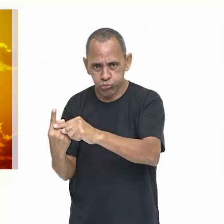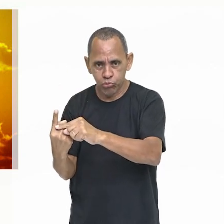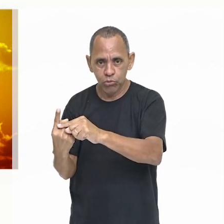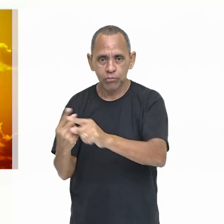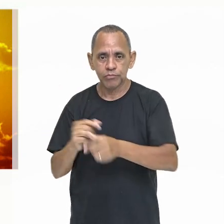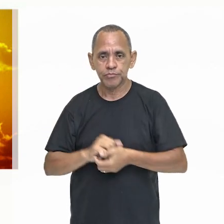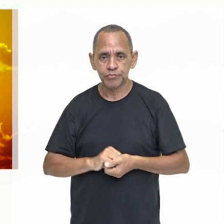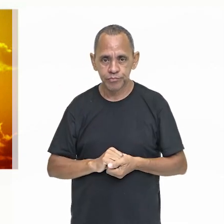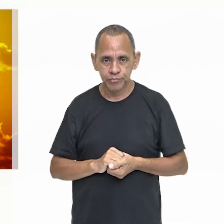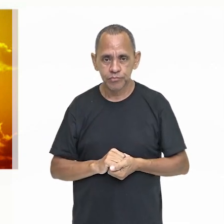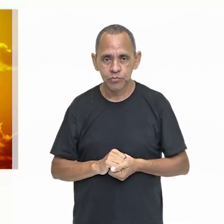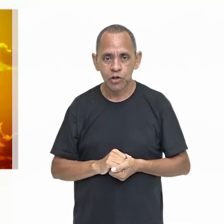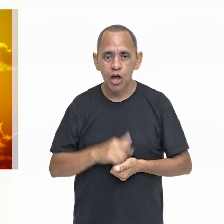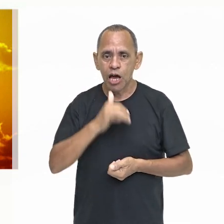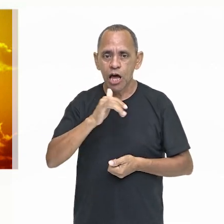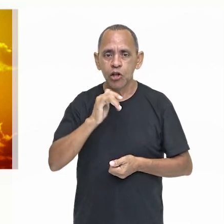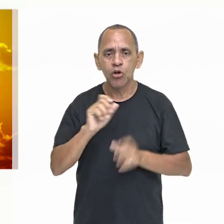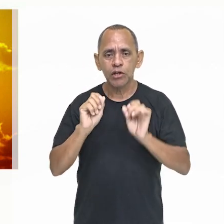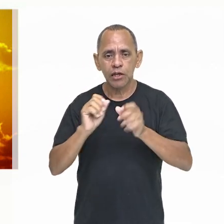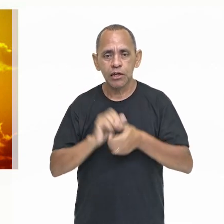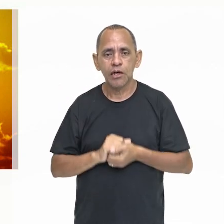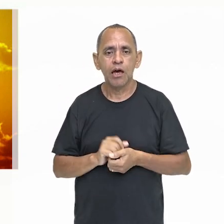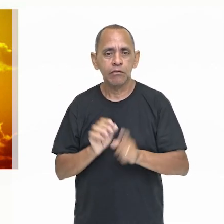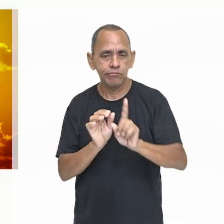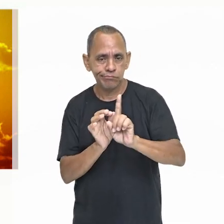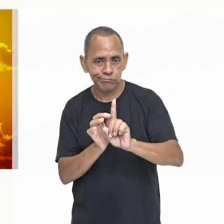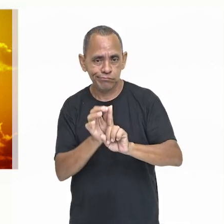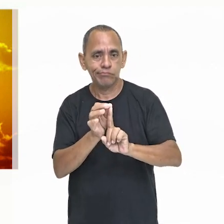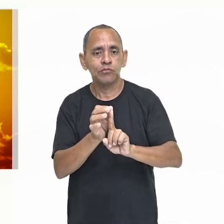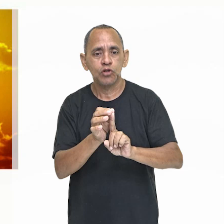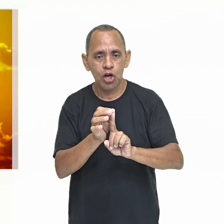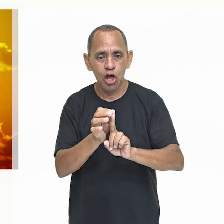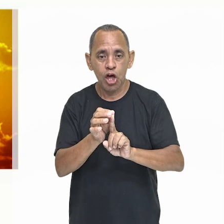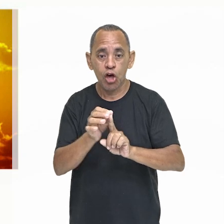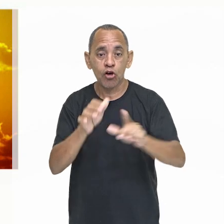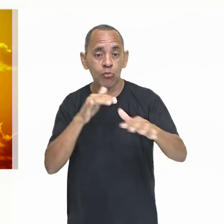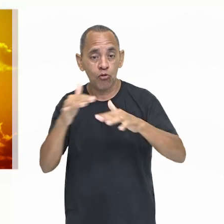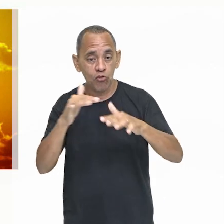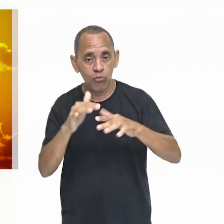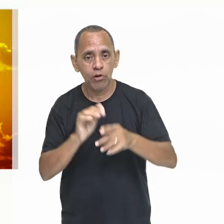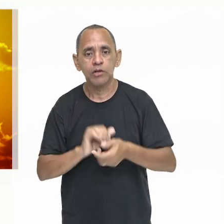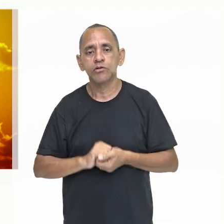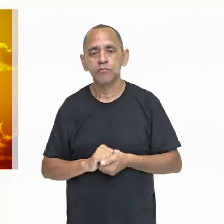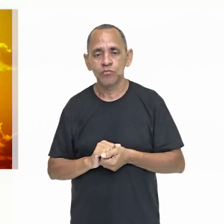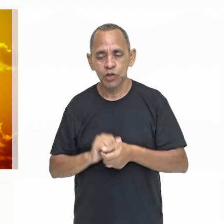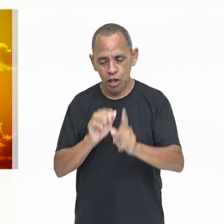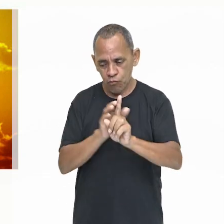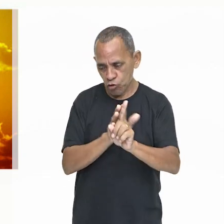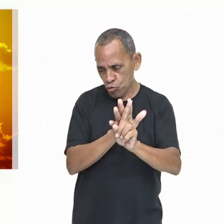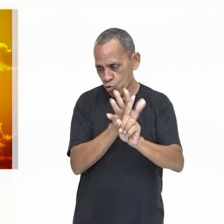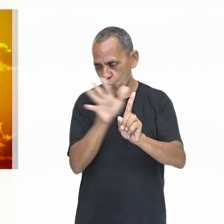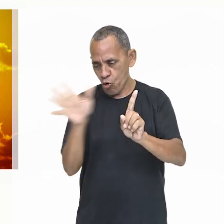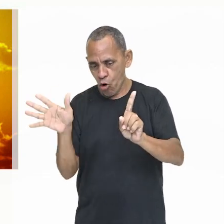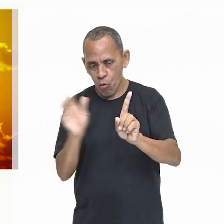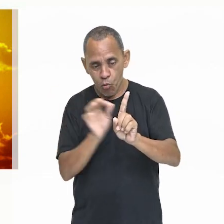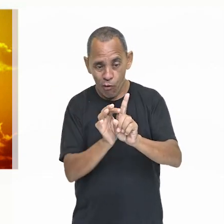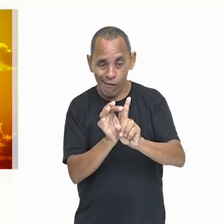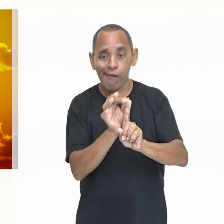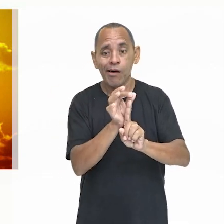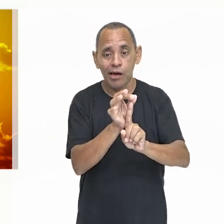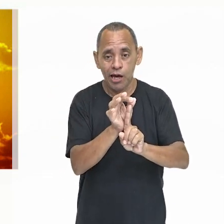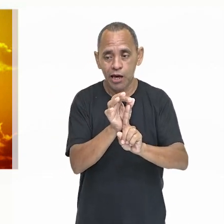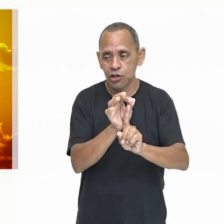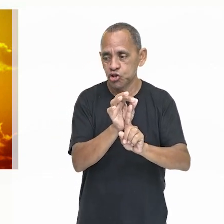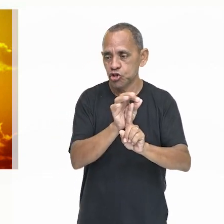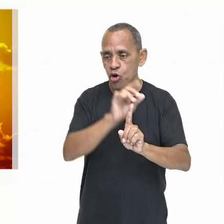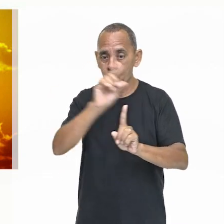é energia térmica em trânsito, que vai do corpo mais quente para o